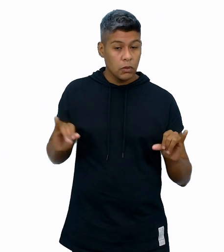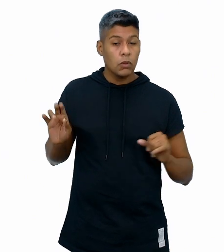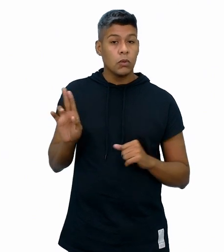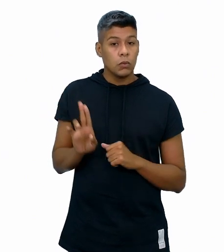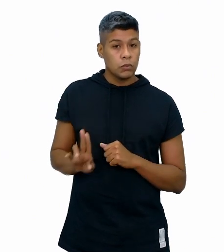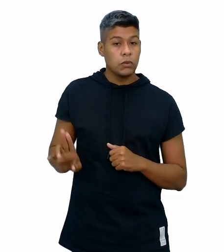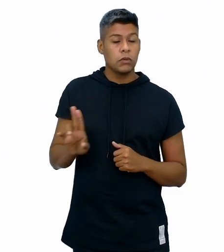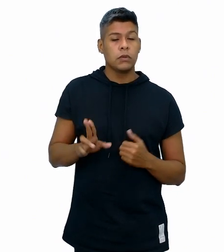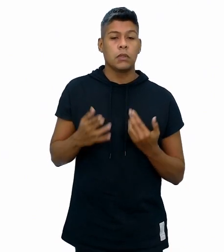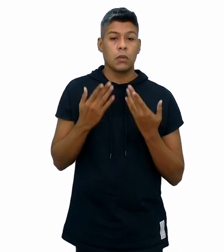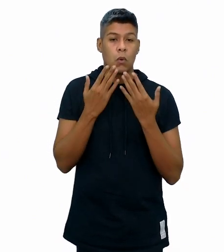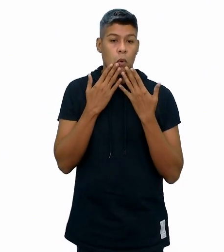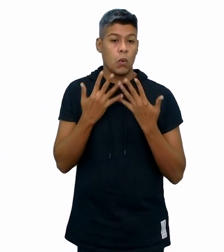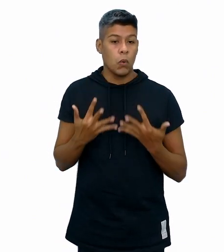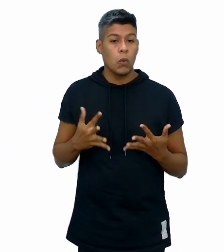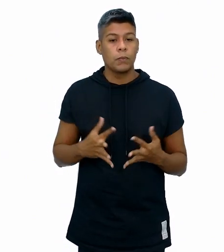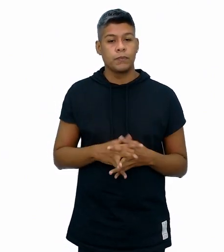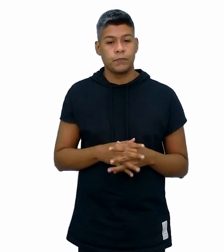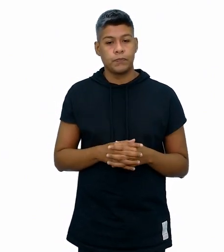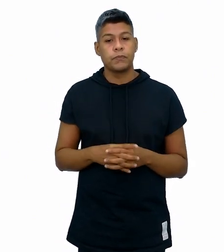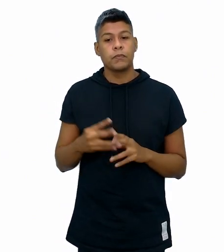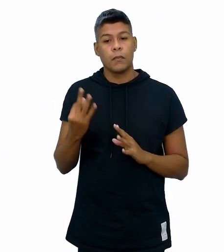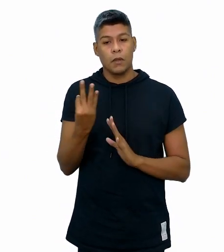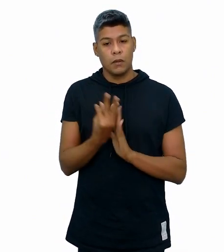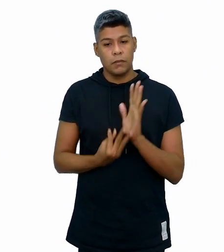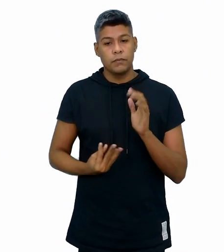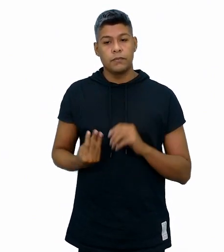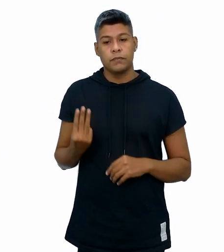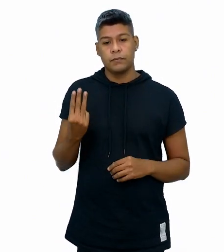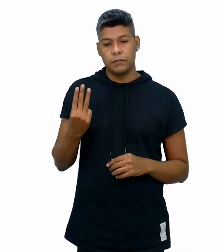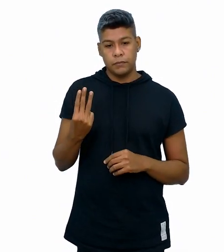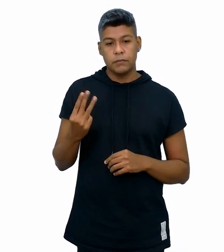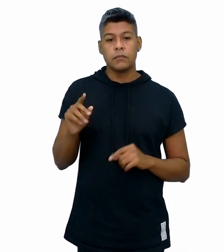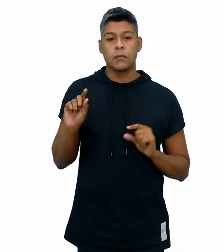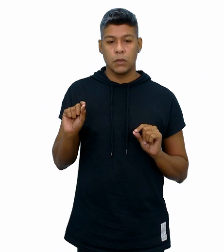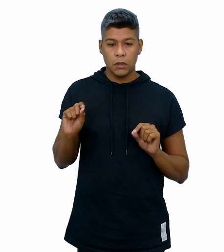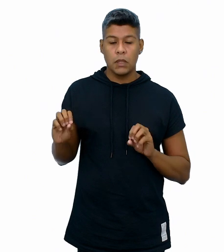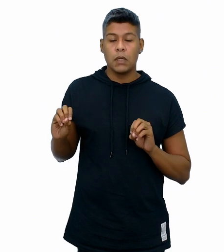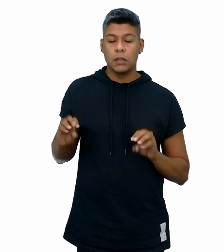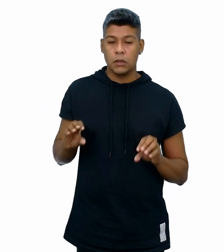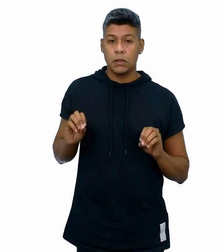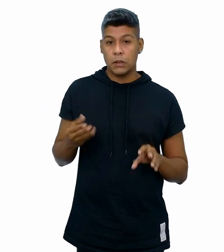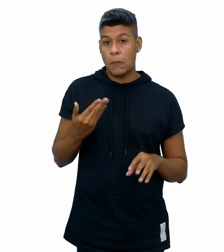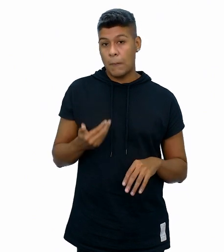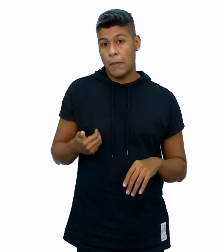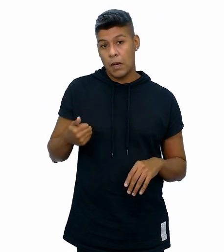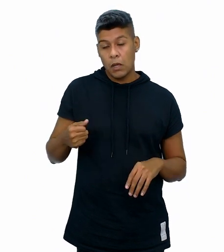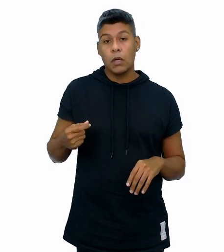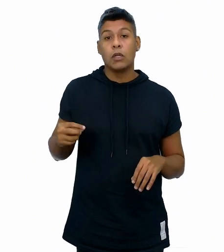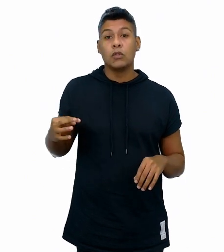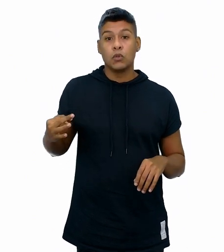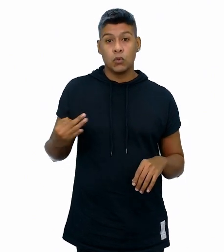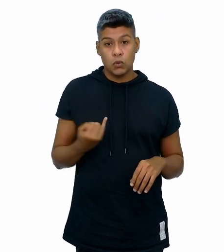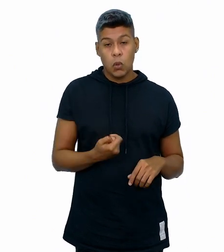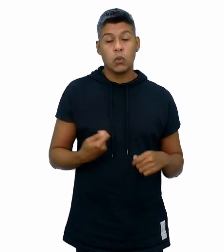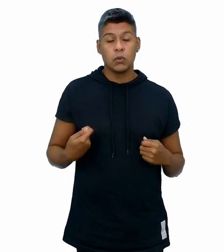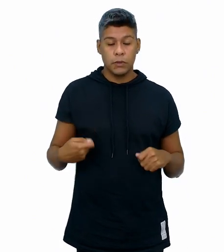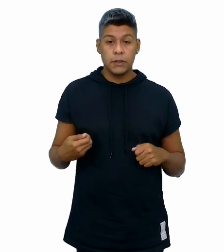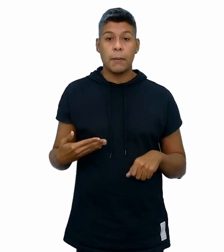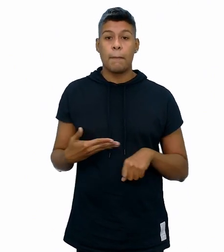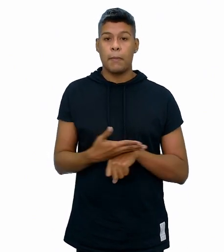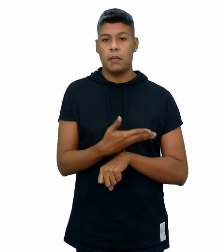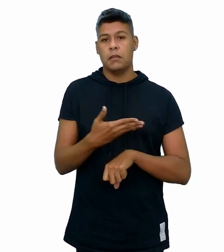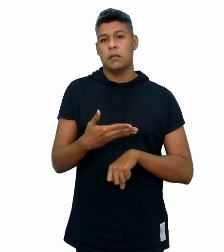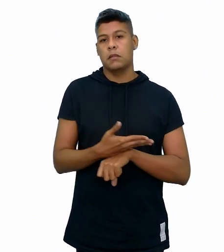utilizar essa cor. E, por fim, o texto 3, né? Para a educação melhorar, todos devem